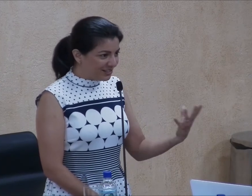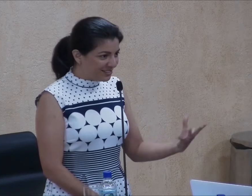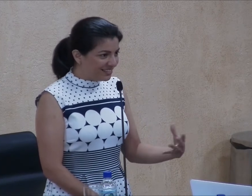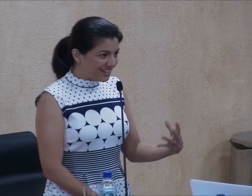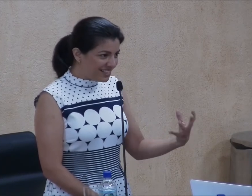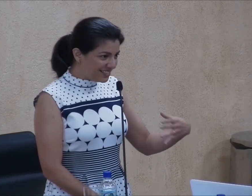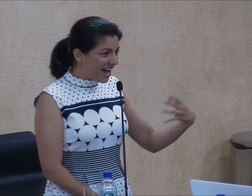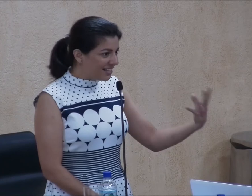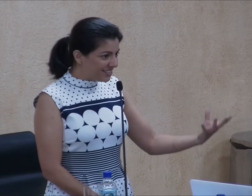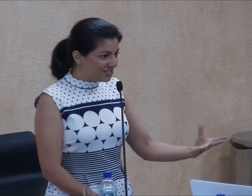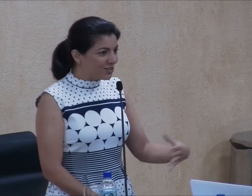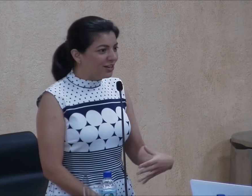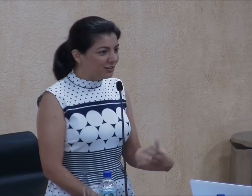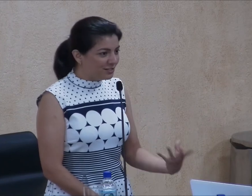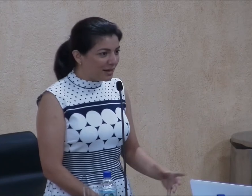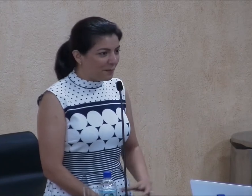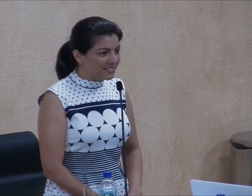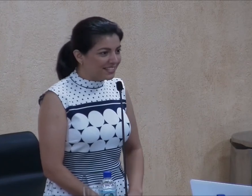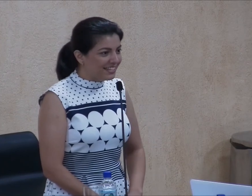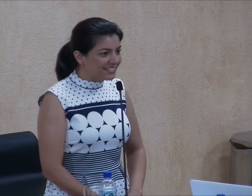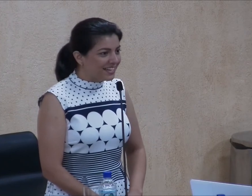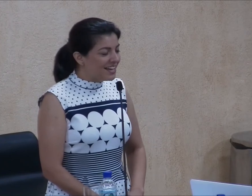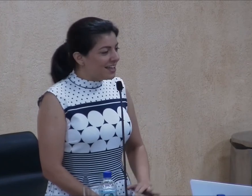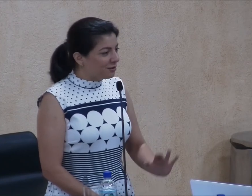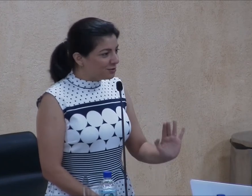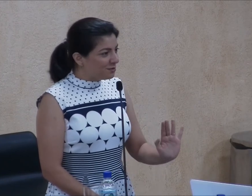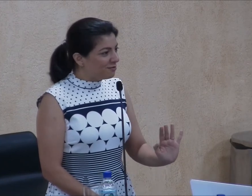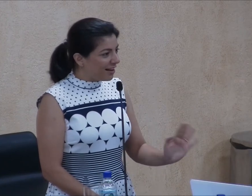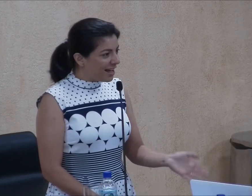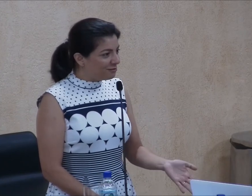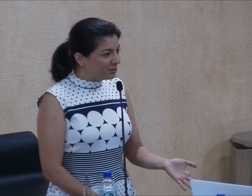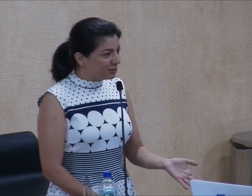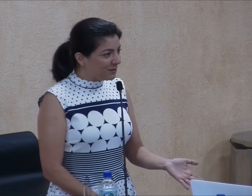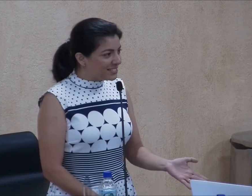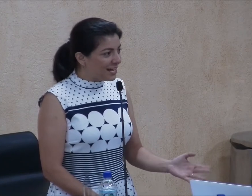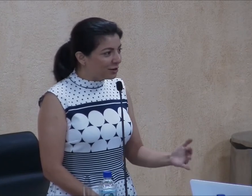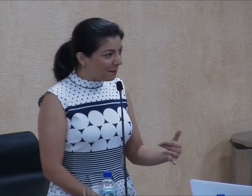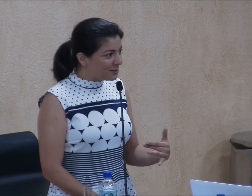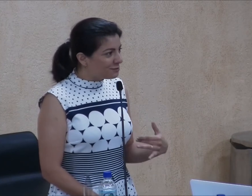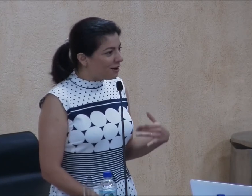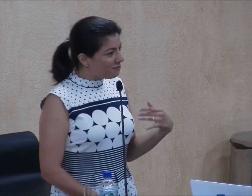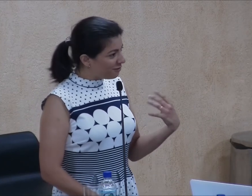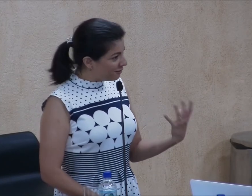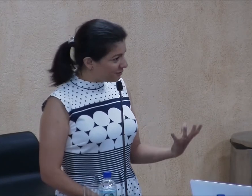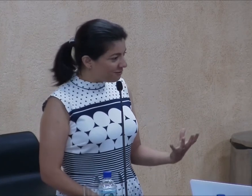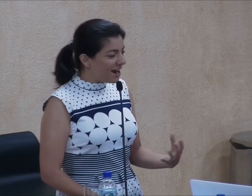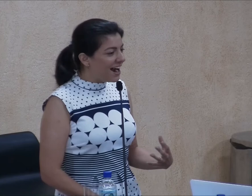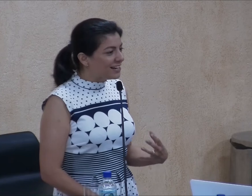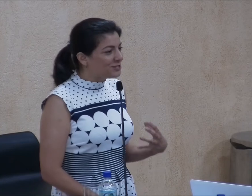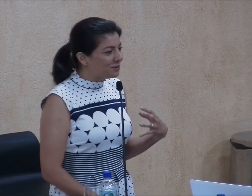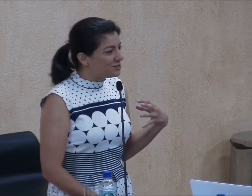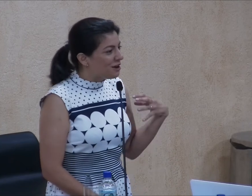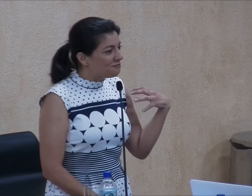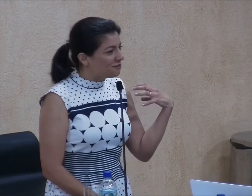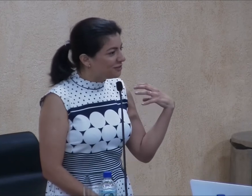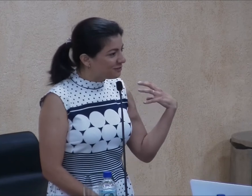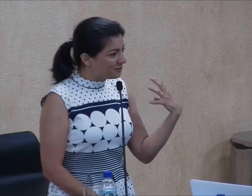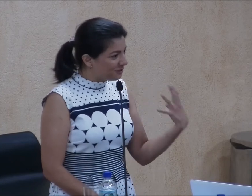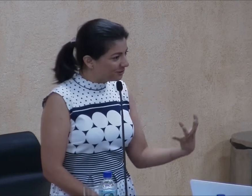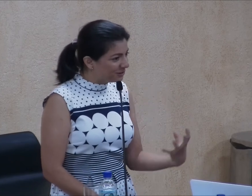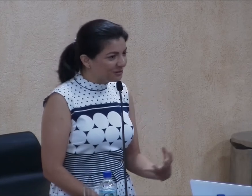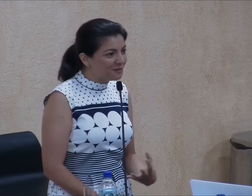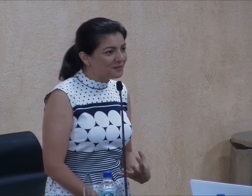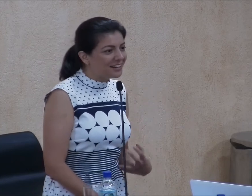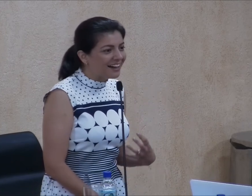dentro dos resgates históricos e da pesquisa. Eu costumo falar, viu, Dr. Marcelo, que o pessoal envolvido com arte, o pessoal envolvido